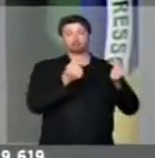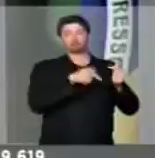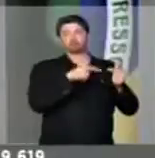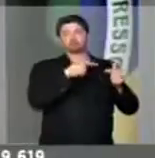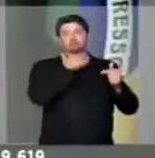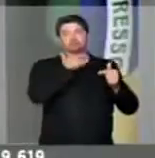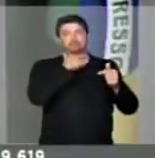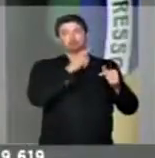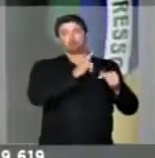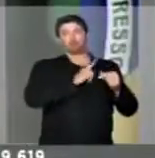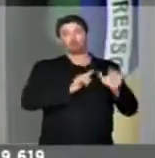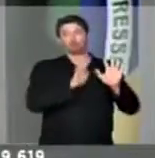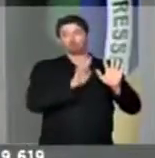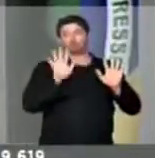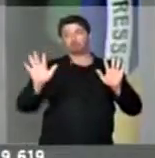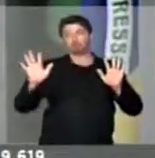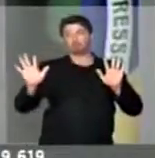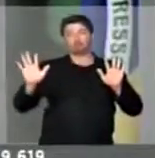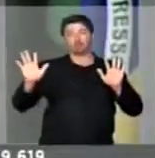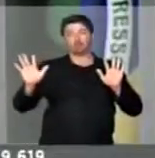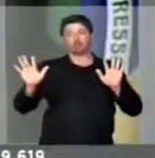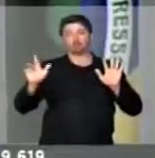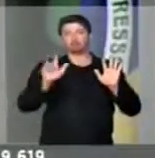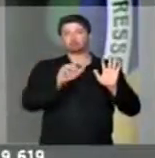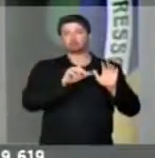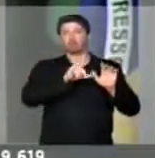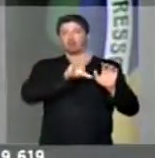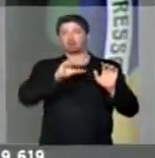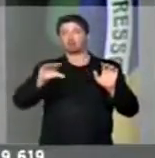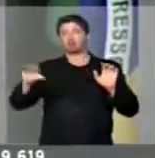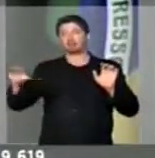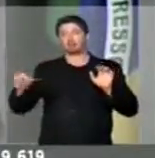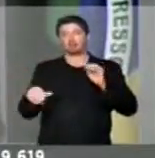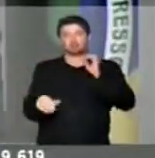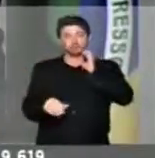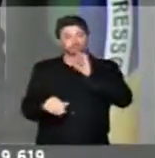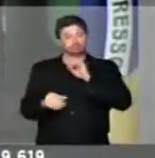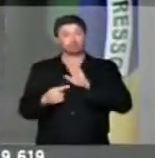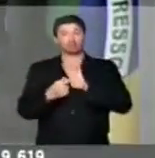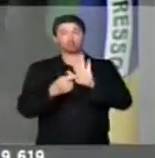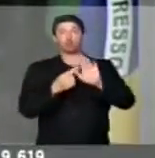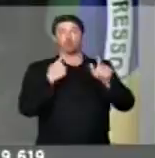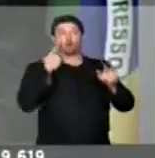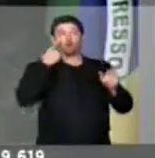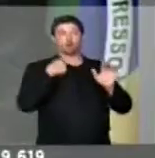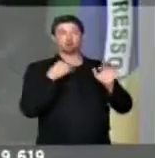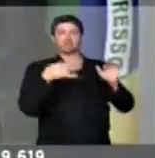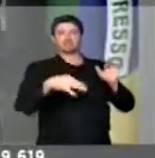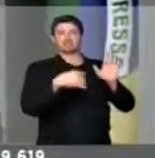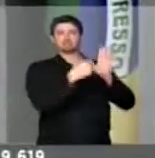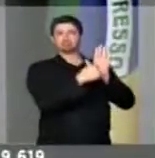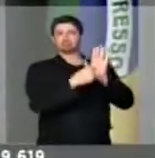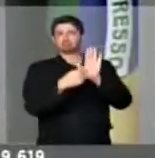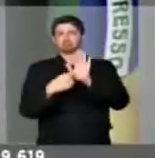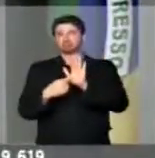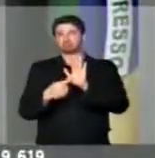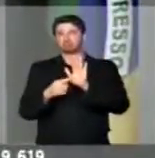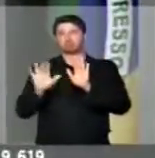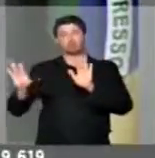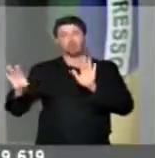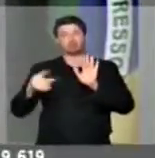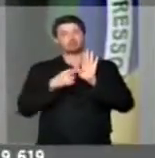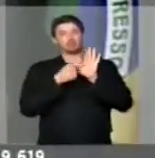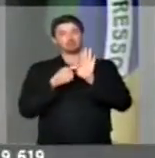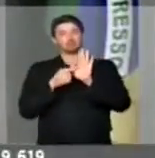situação fiscal do governo, apresentando indicadores econômicos falsos ao mercado